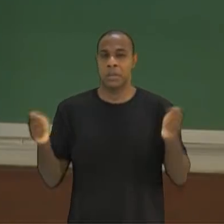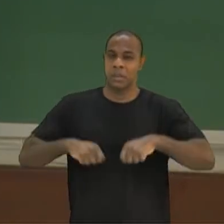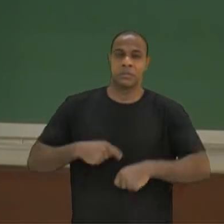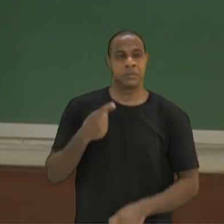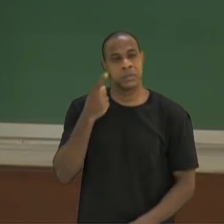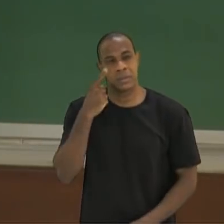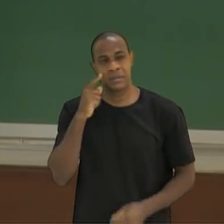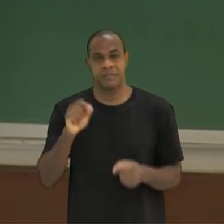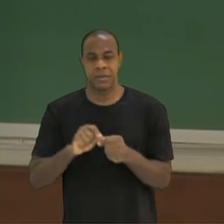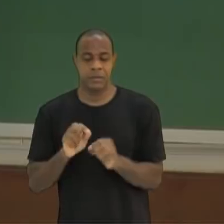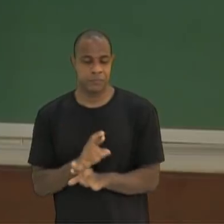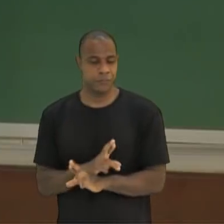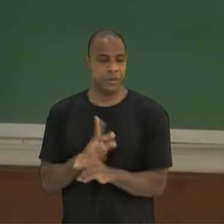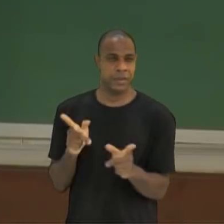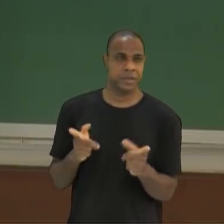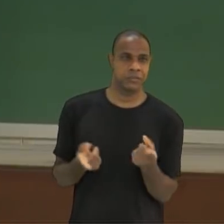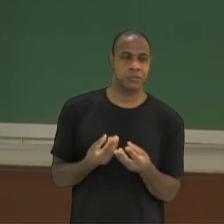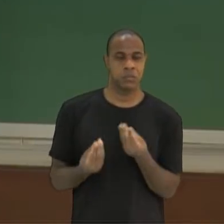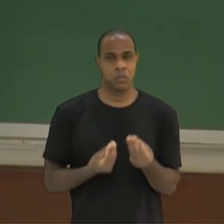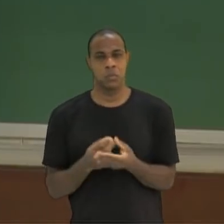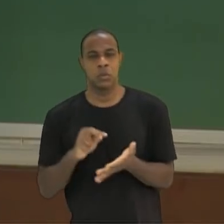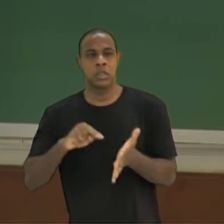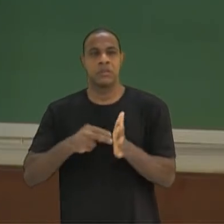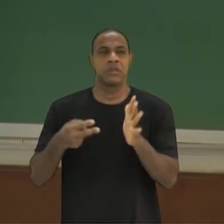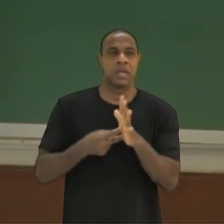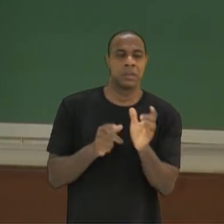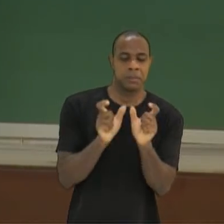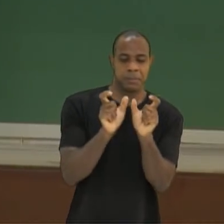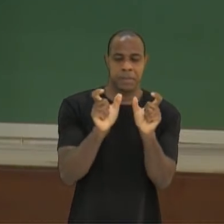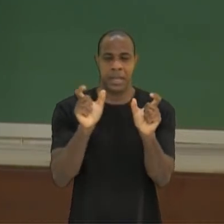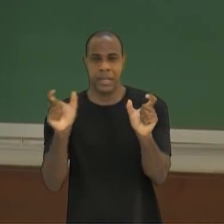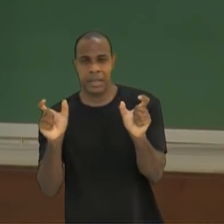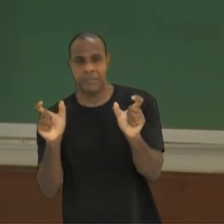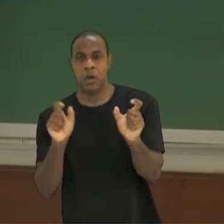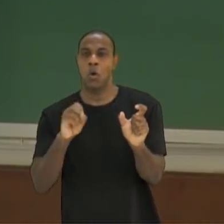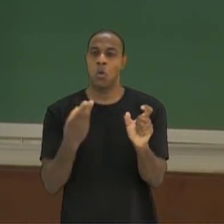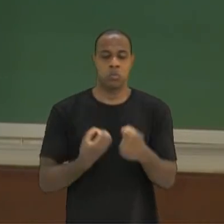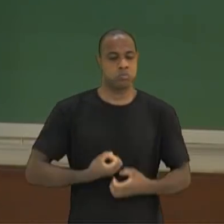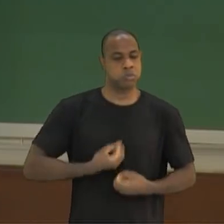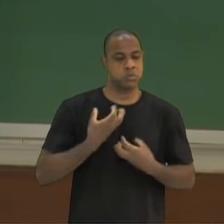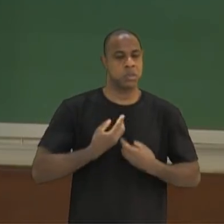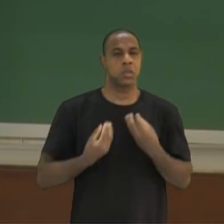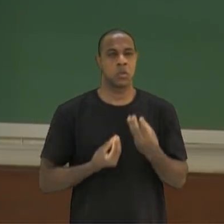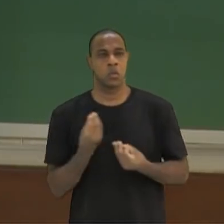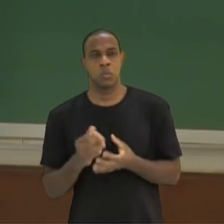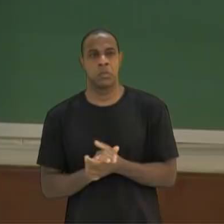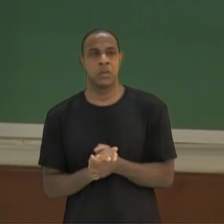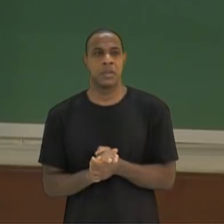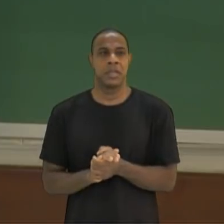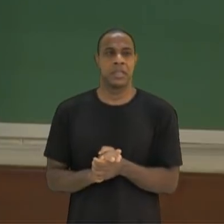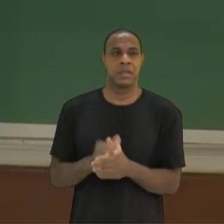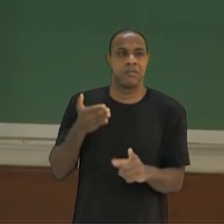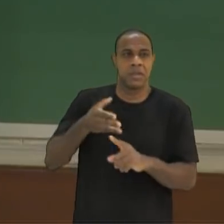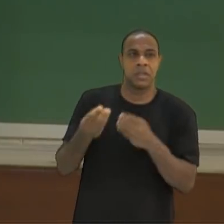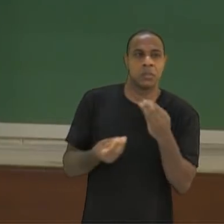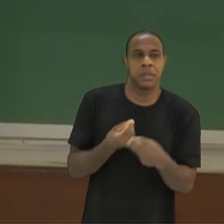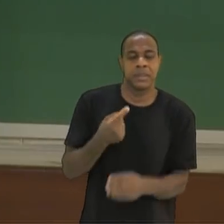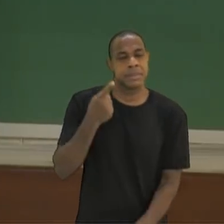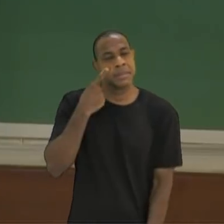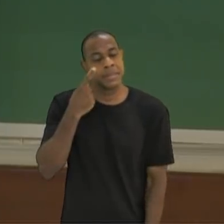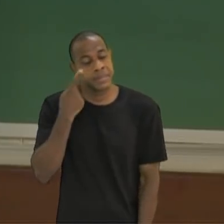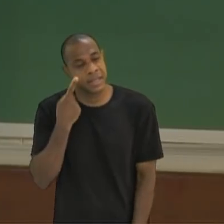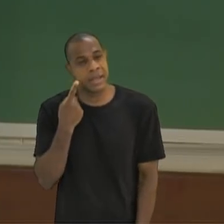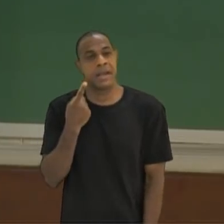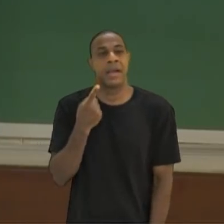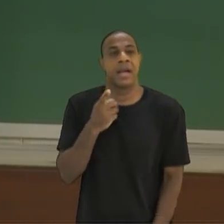uma inferência a respeito do significado de uma palavra ou expressão. Essa inferência é meio que a gente tentar adivinhar o que será